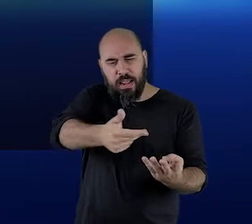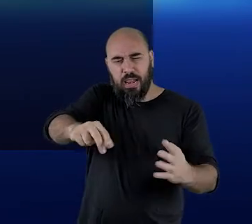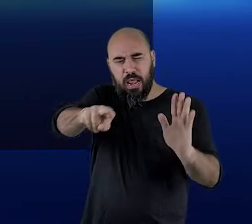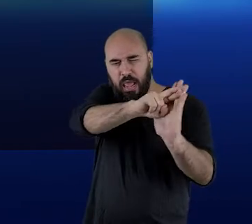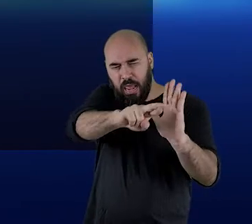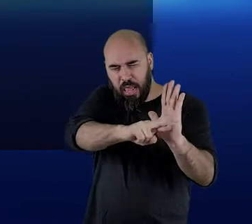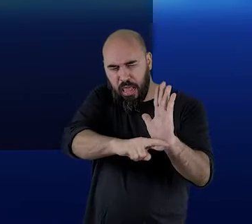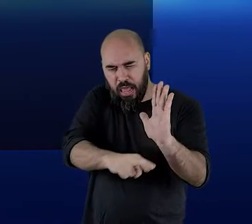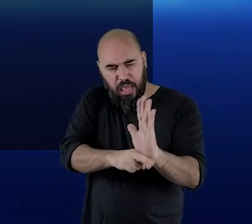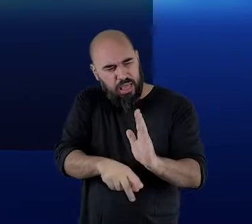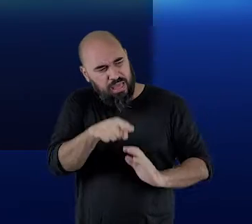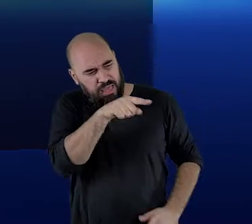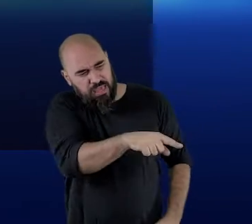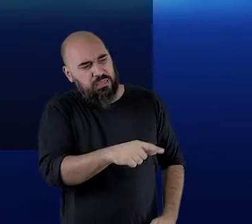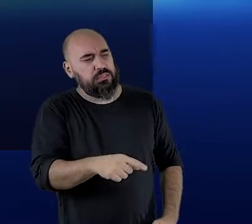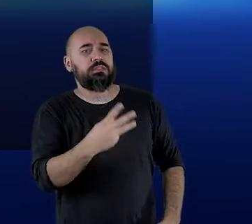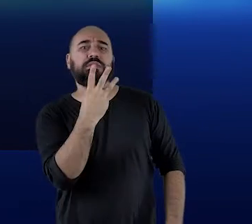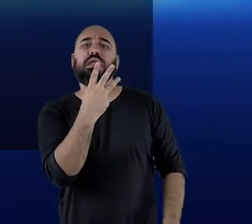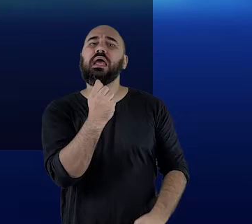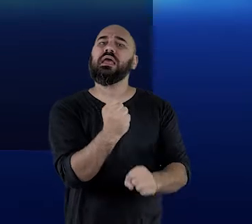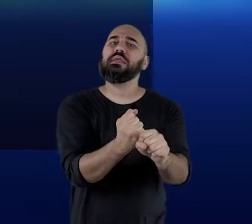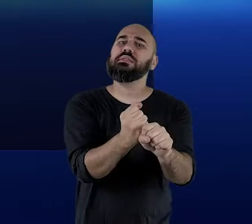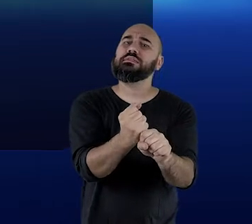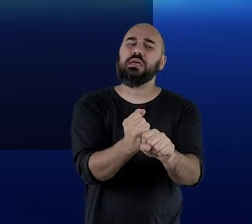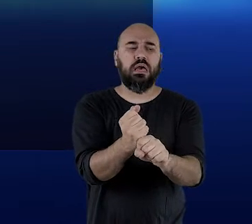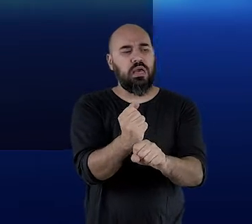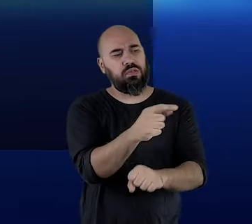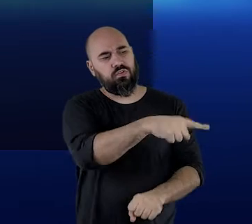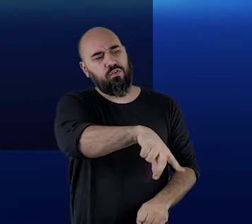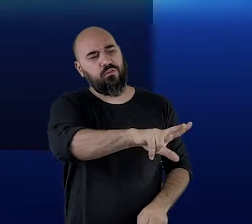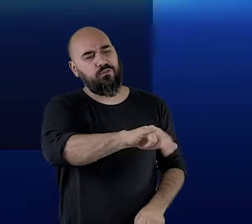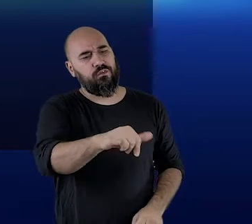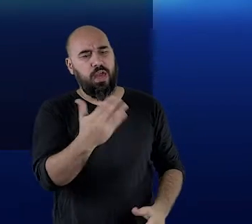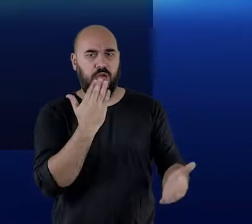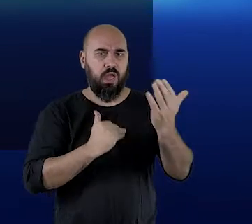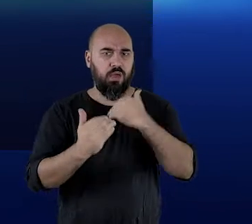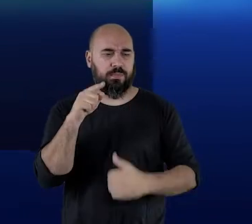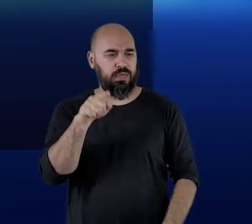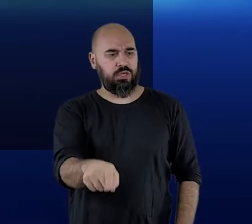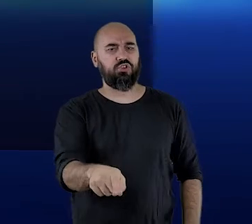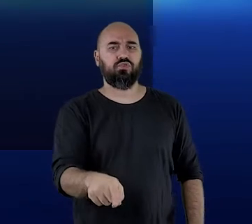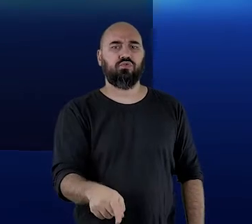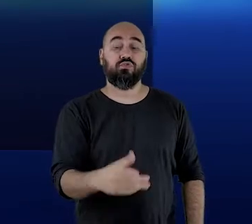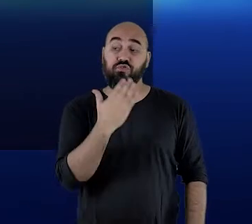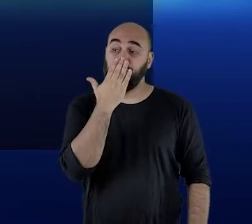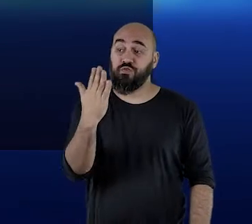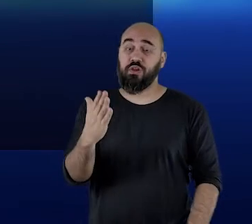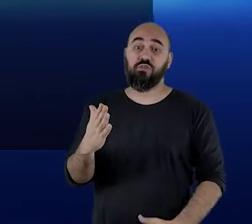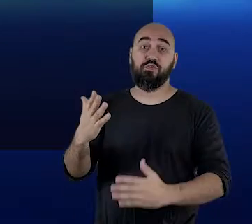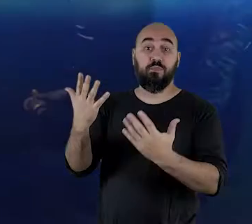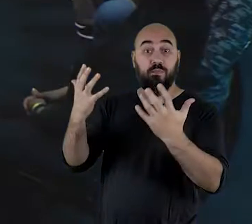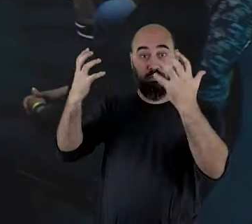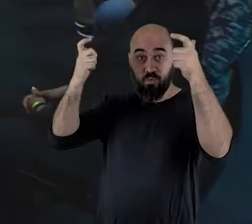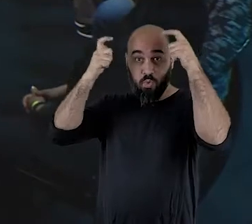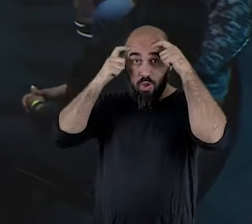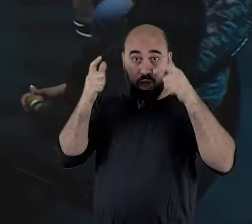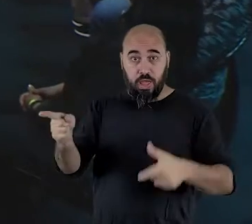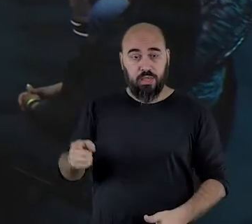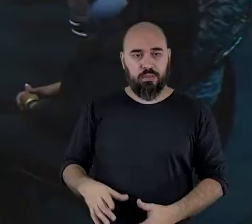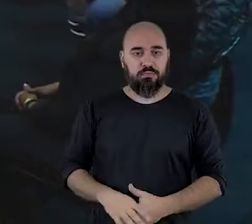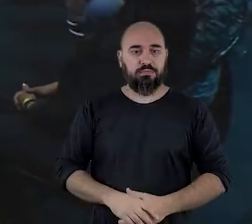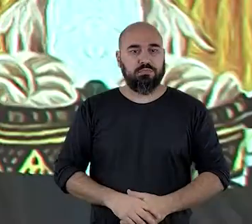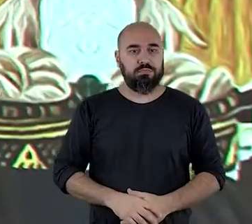por 3 anos, ao cabo dos quais assistiriam diante do rei. Além